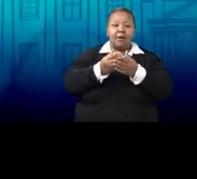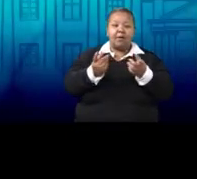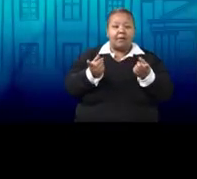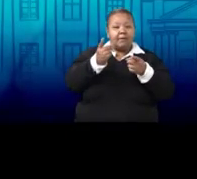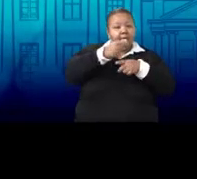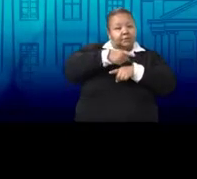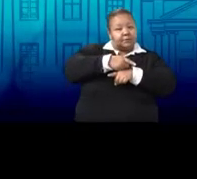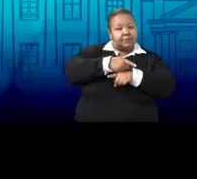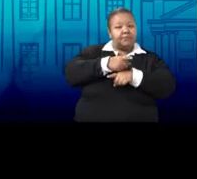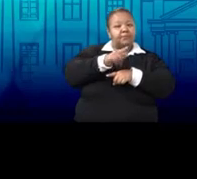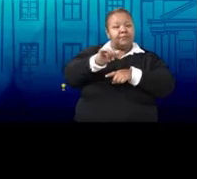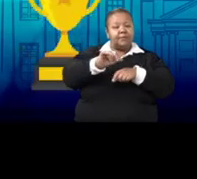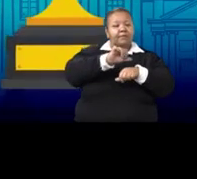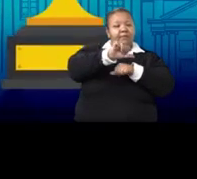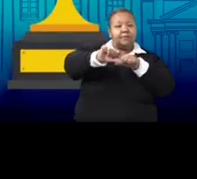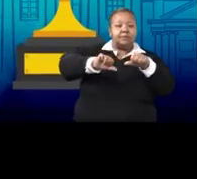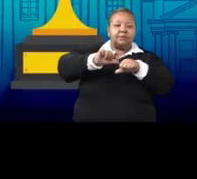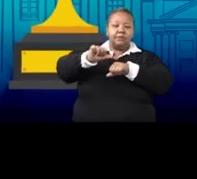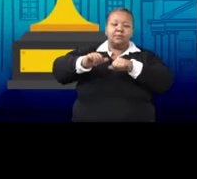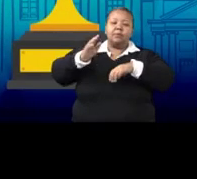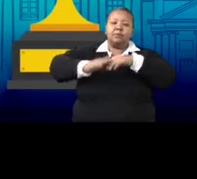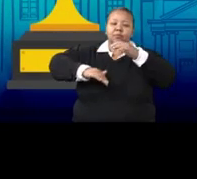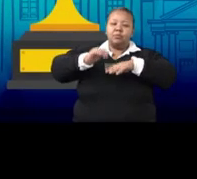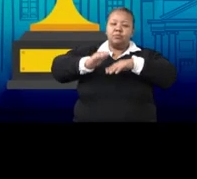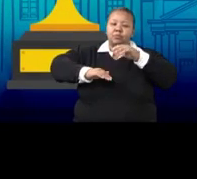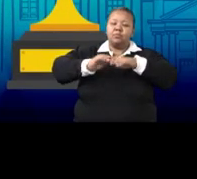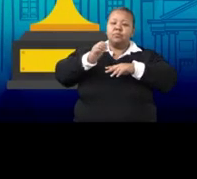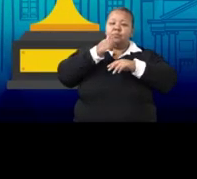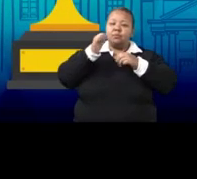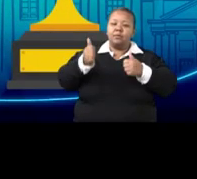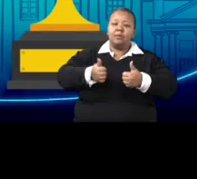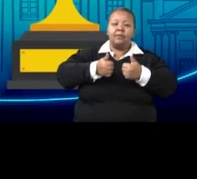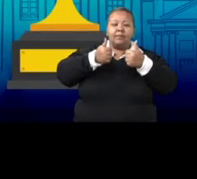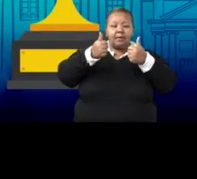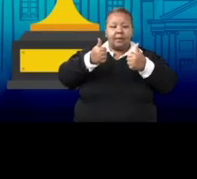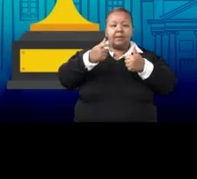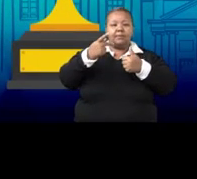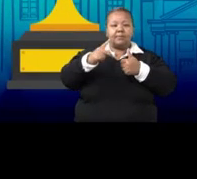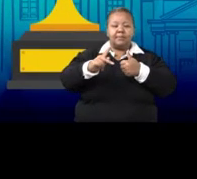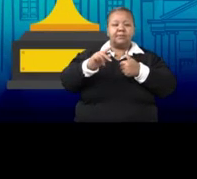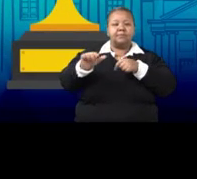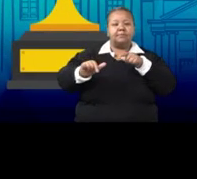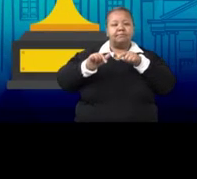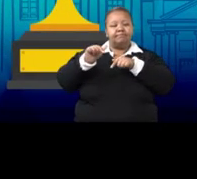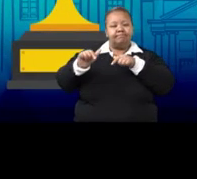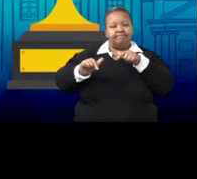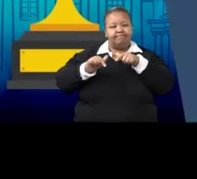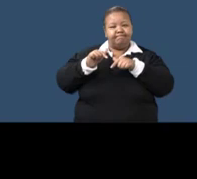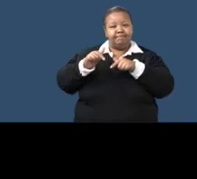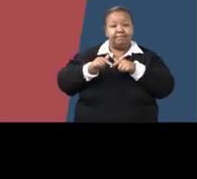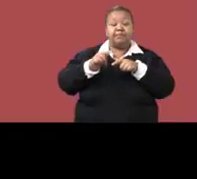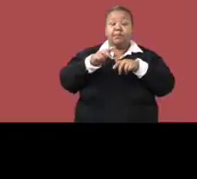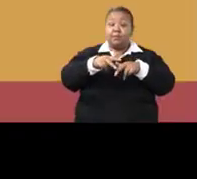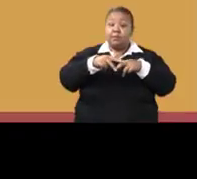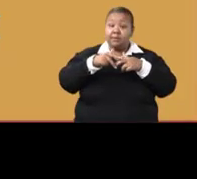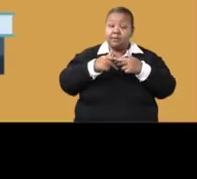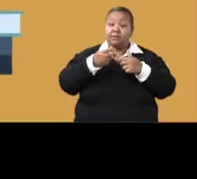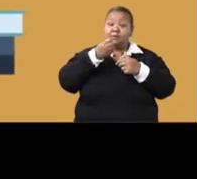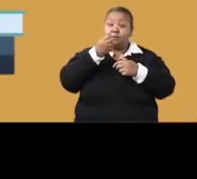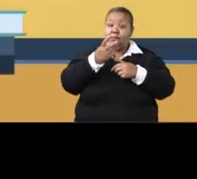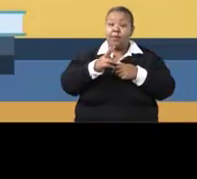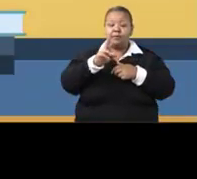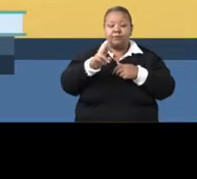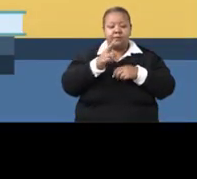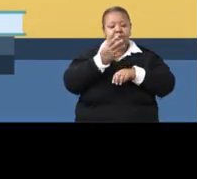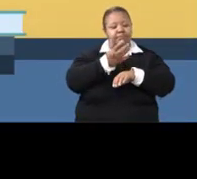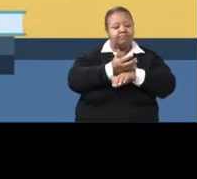E em contrapartida, vai te transformar num profissional diferenciado e mais qualificado para desempenhar as funções da sua profissão. Por isso, faça bom